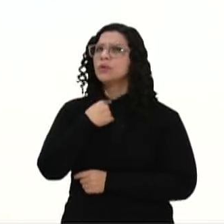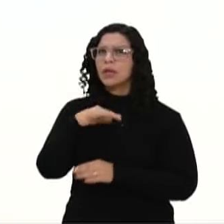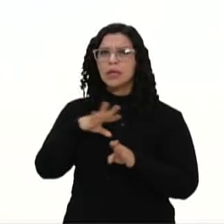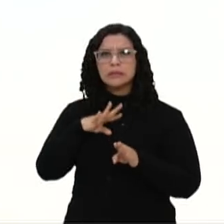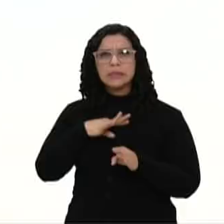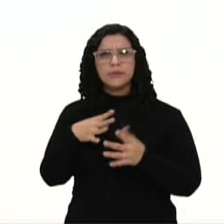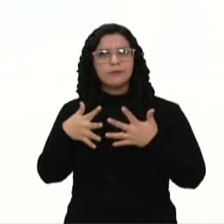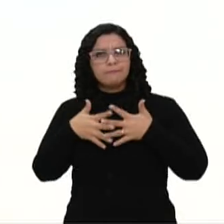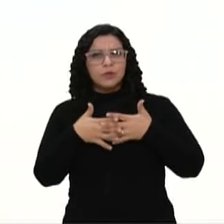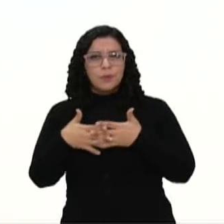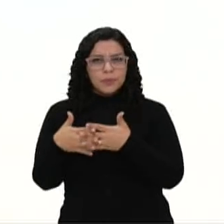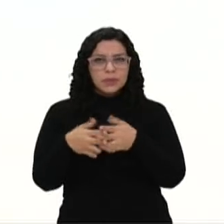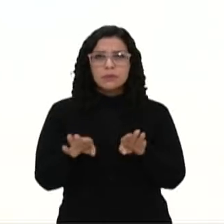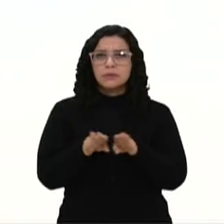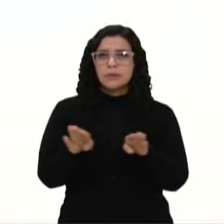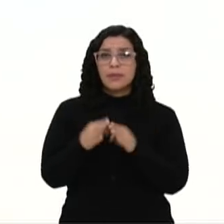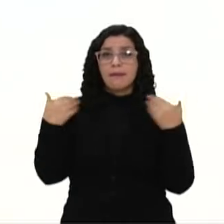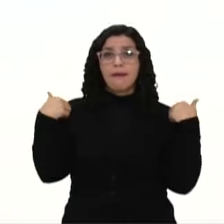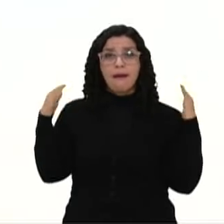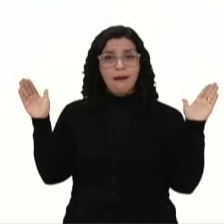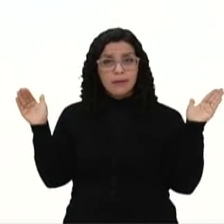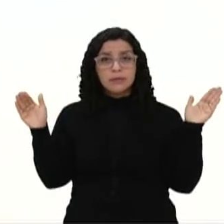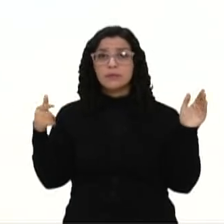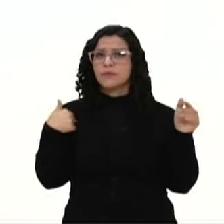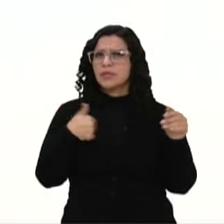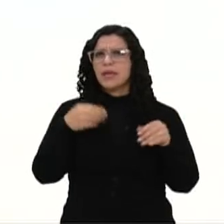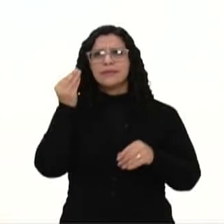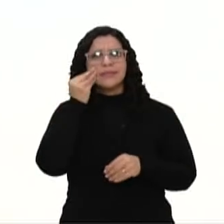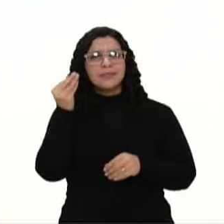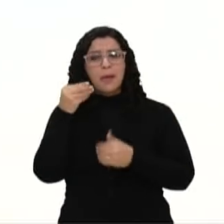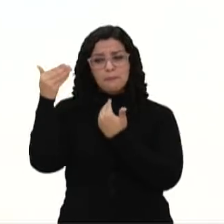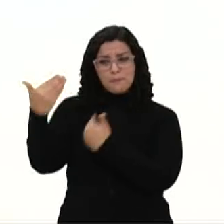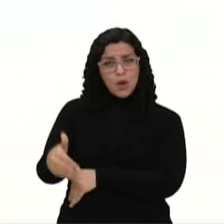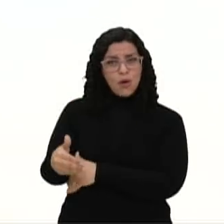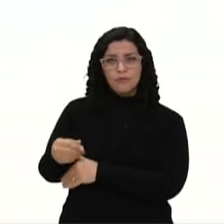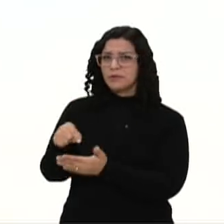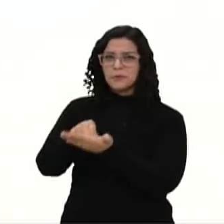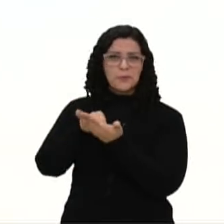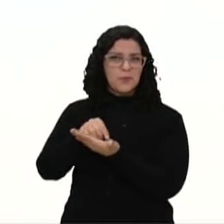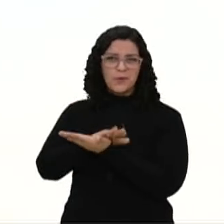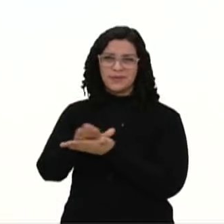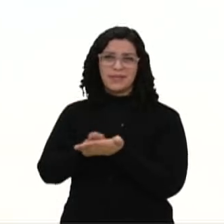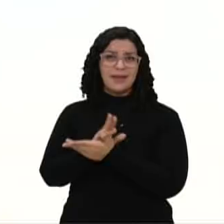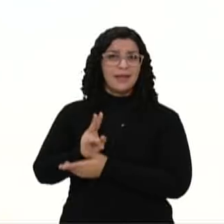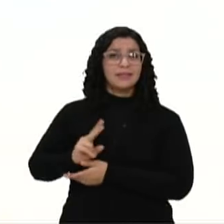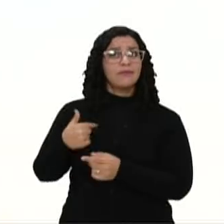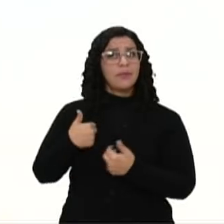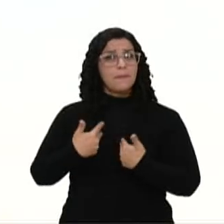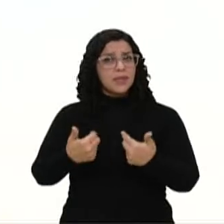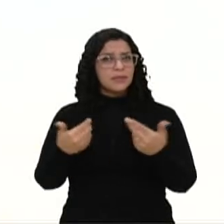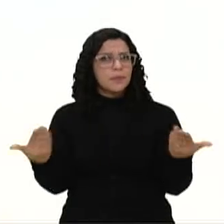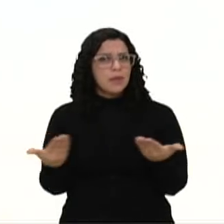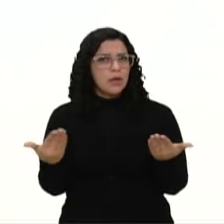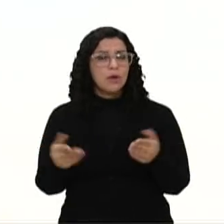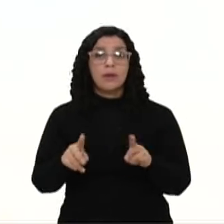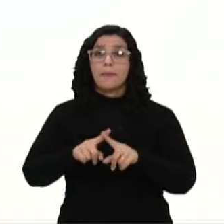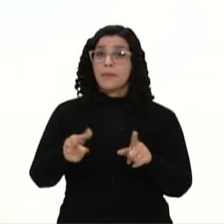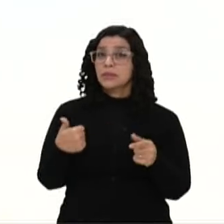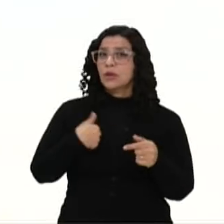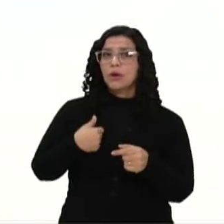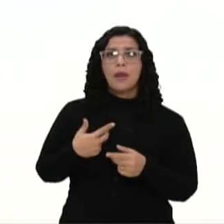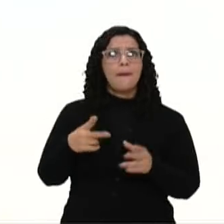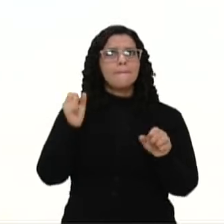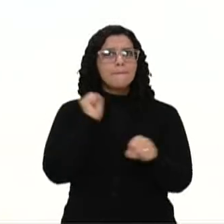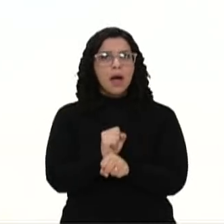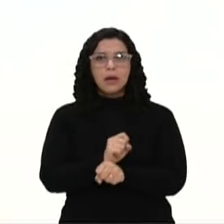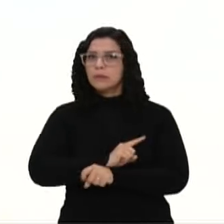tua complexidade e as tuas asas, talvez os testes não sejam capazes de as reconhecer agora, mas não as cortes